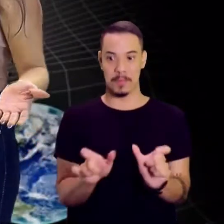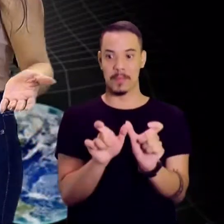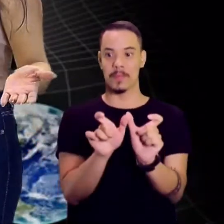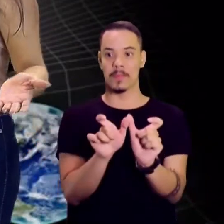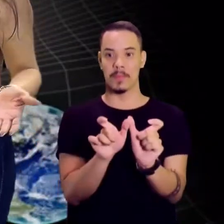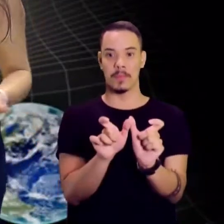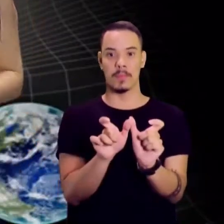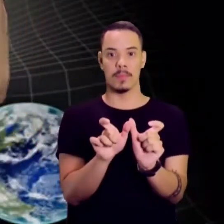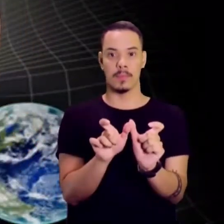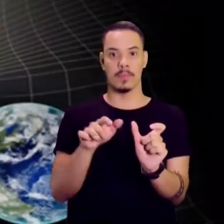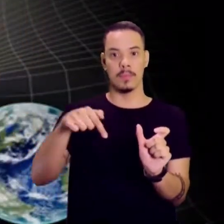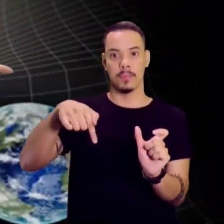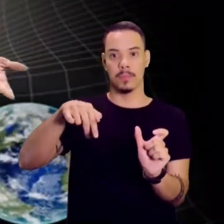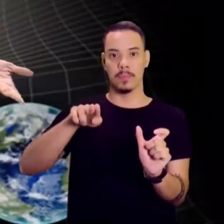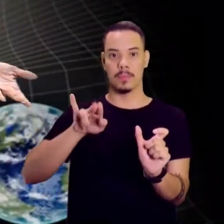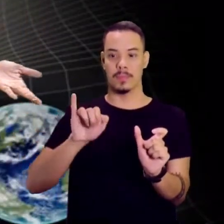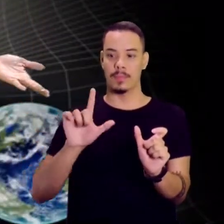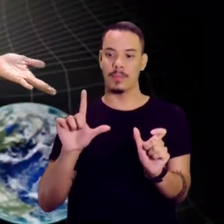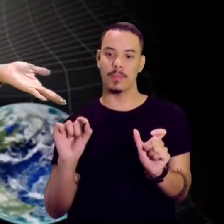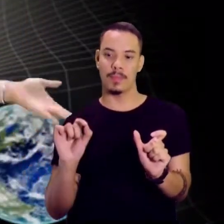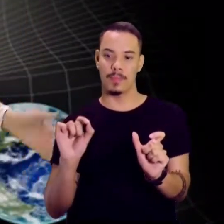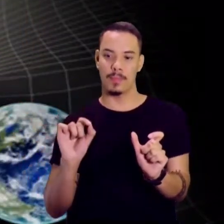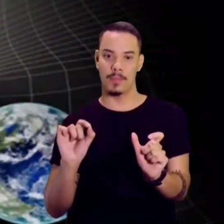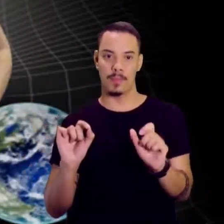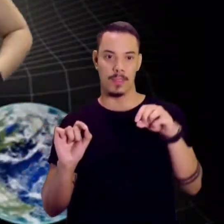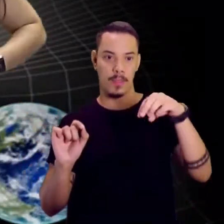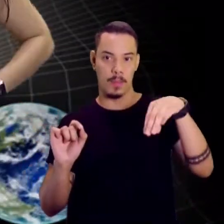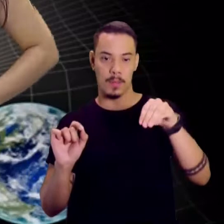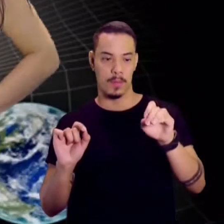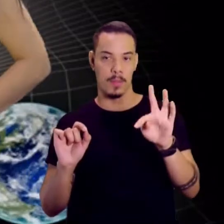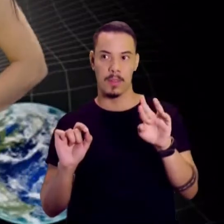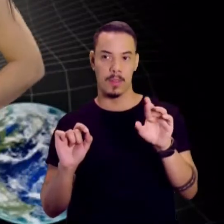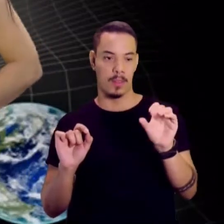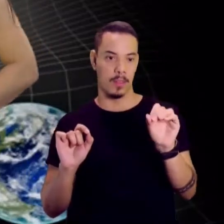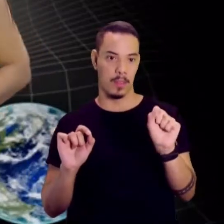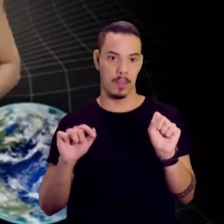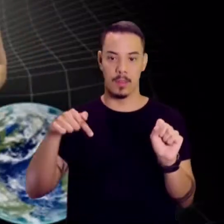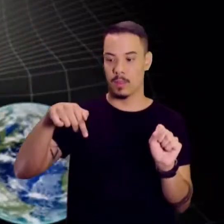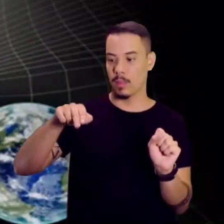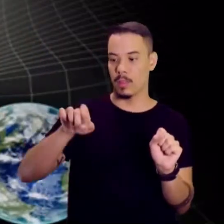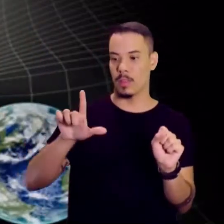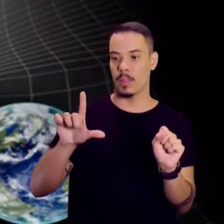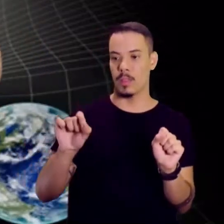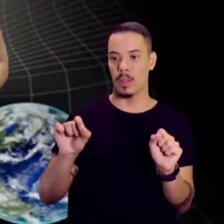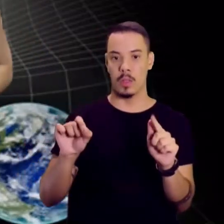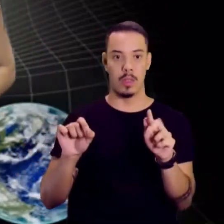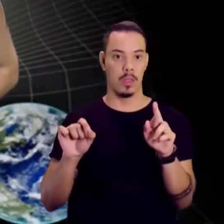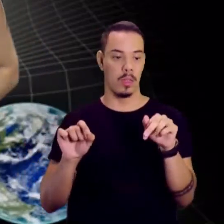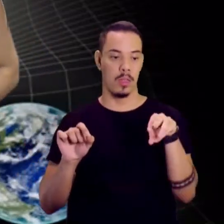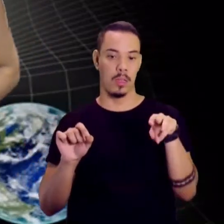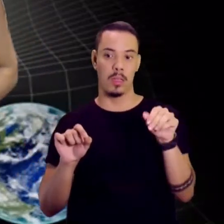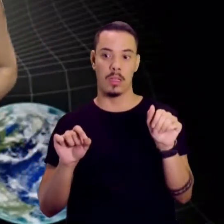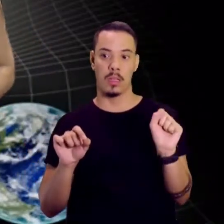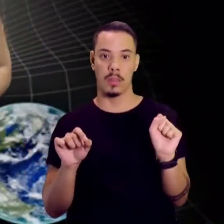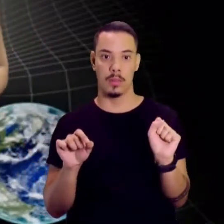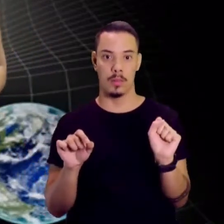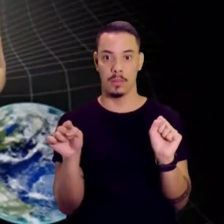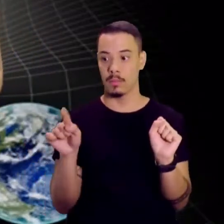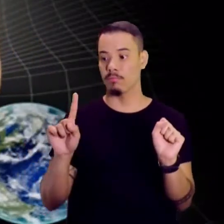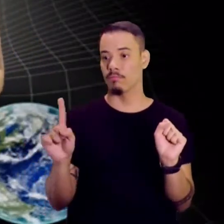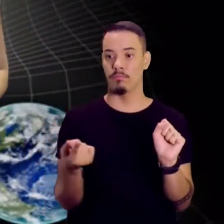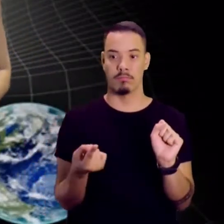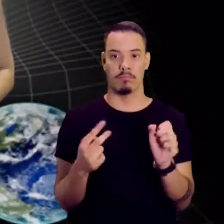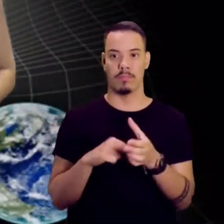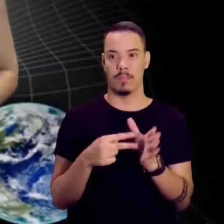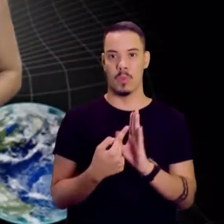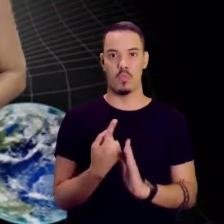Justamente. A palavra quilo quer dizer apenas... professor, é pegadinha. Quilos, né? Quer dizer em grego, né? Quer dizer 1000. Exatamente. Não é